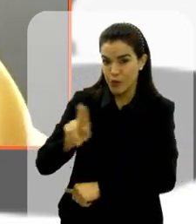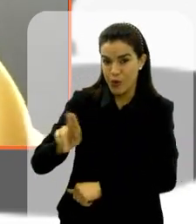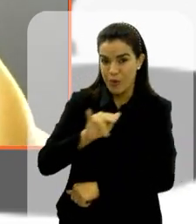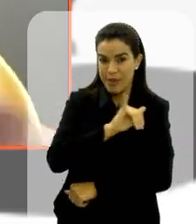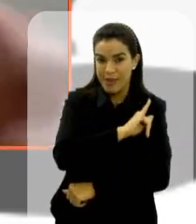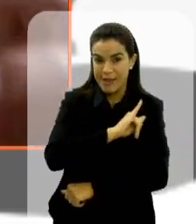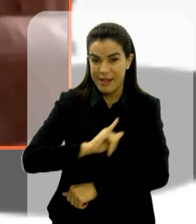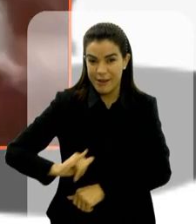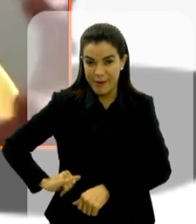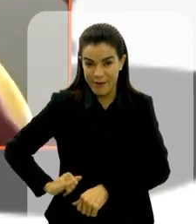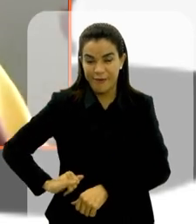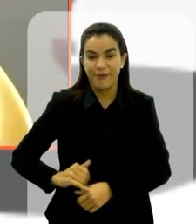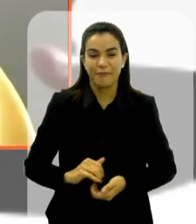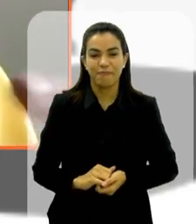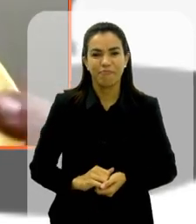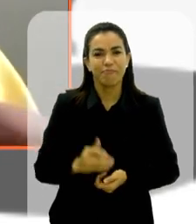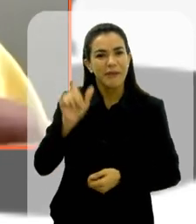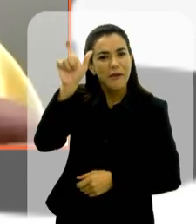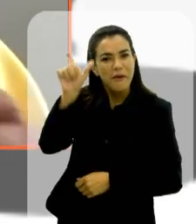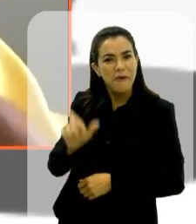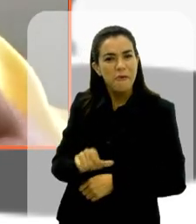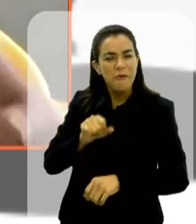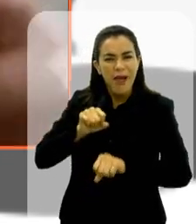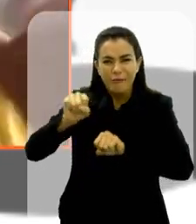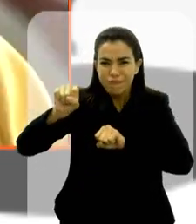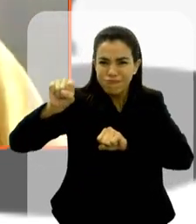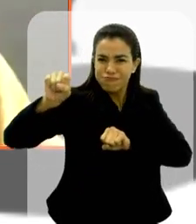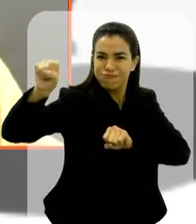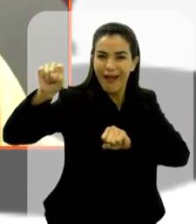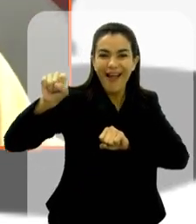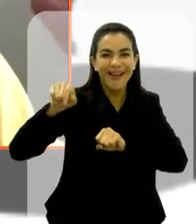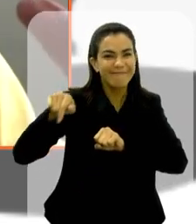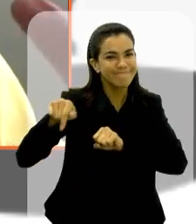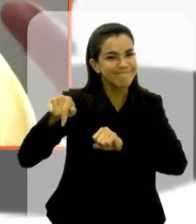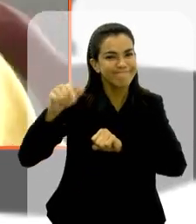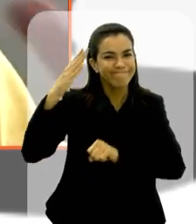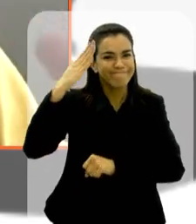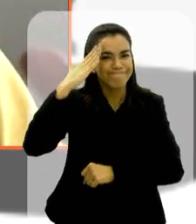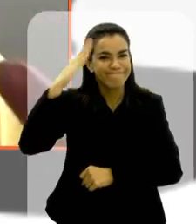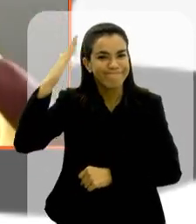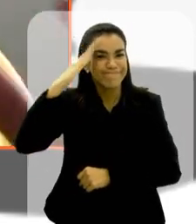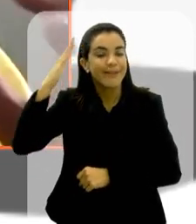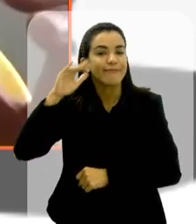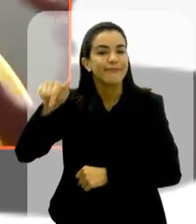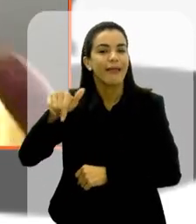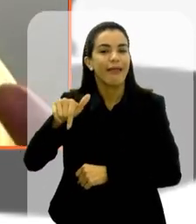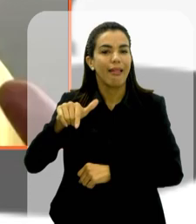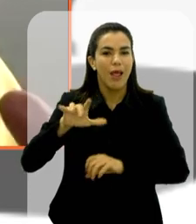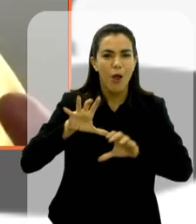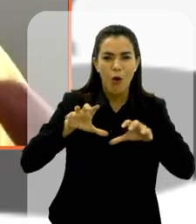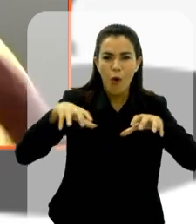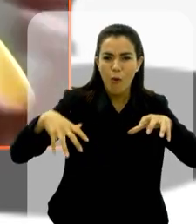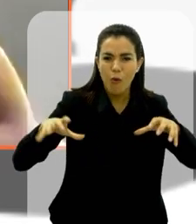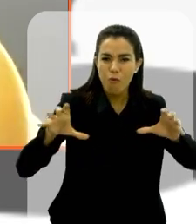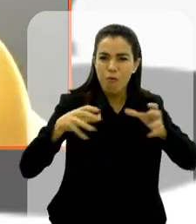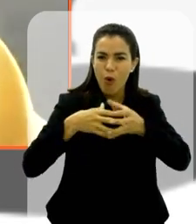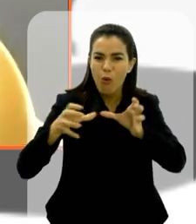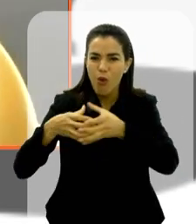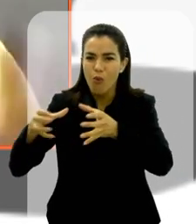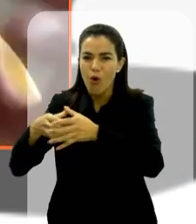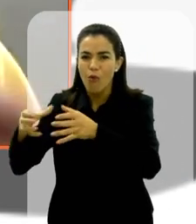Maracajá Guaçu, esse grande herói, tinha uma nação de indígenas muito intensa, que